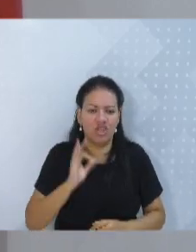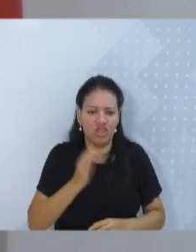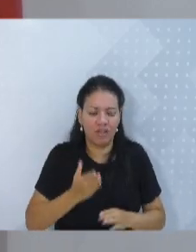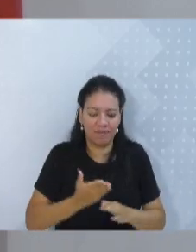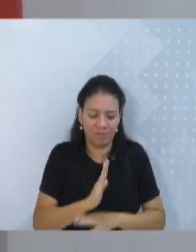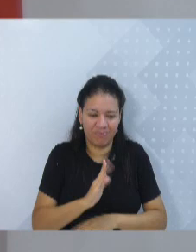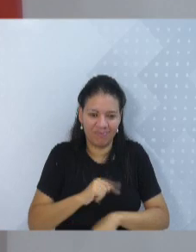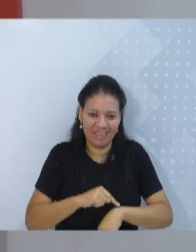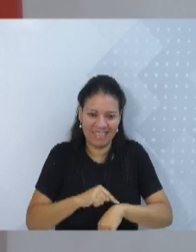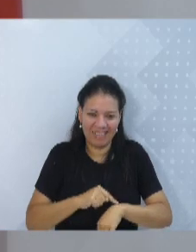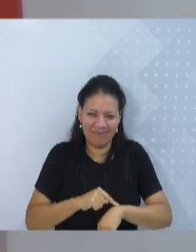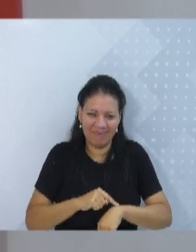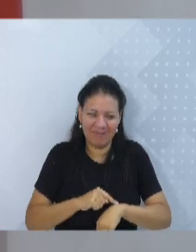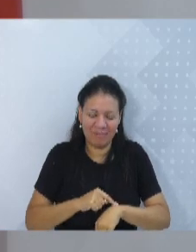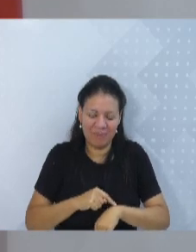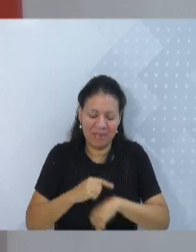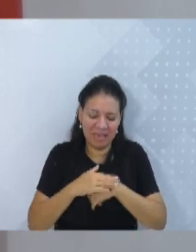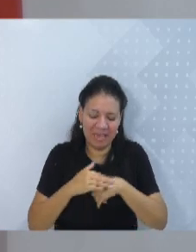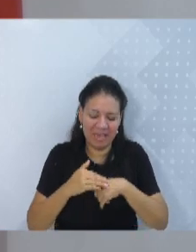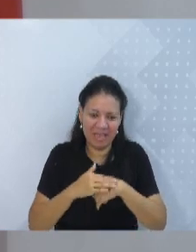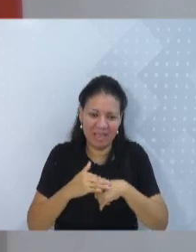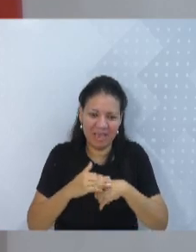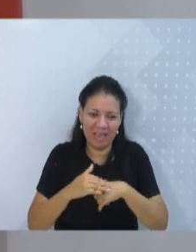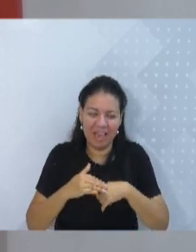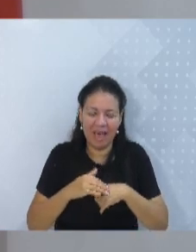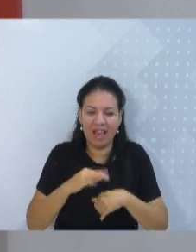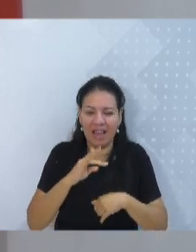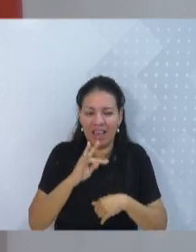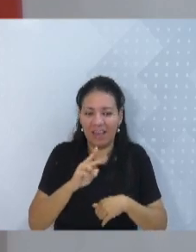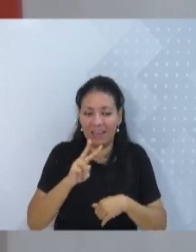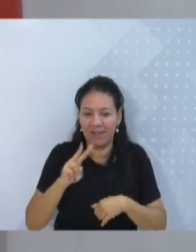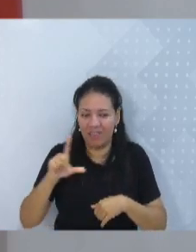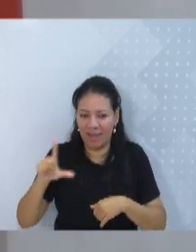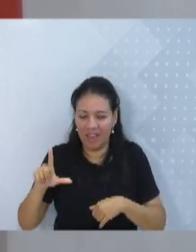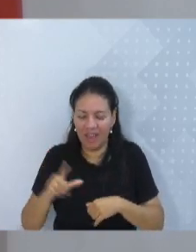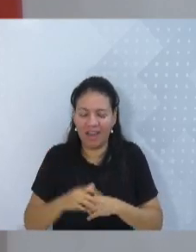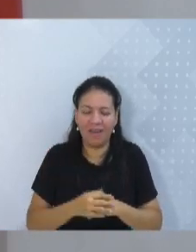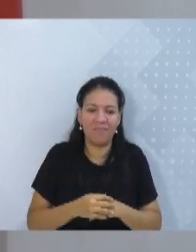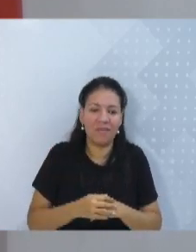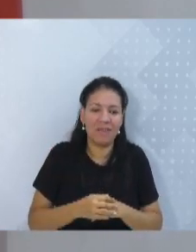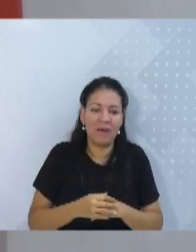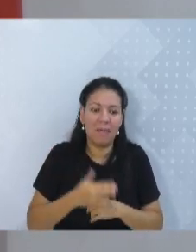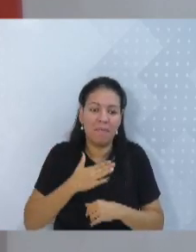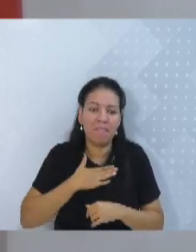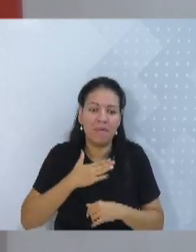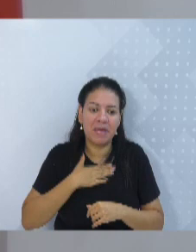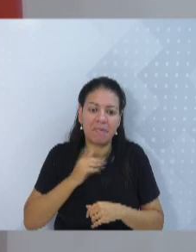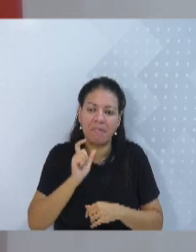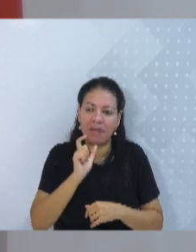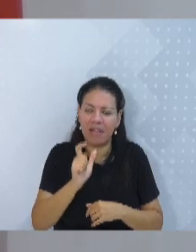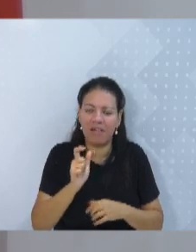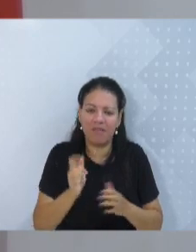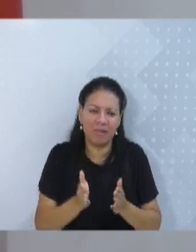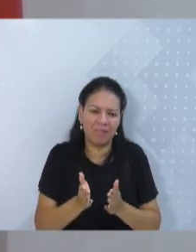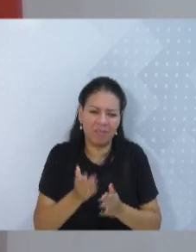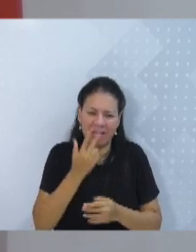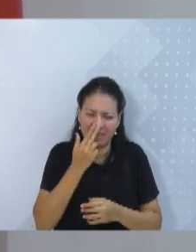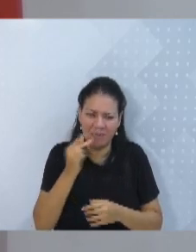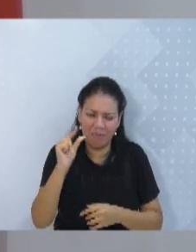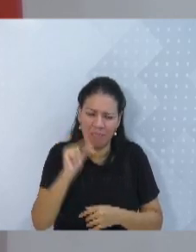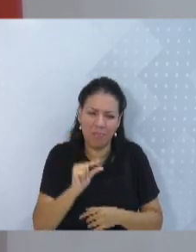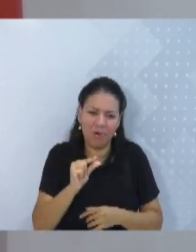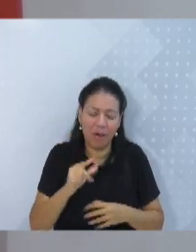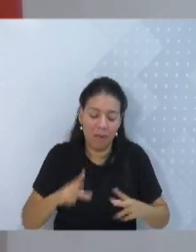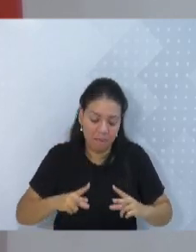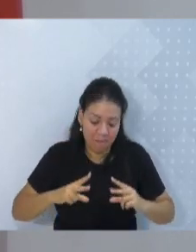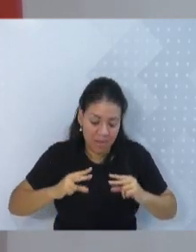tempo mas eu quero pedir com muita gente lesa teve Legislativa porque as minhas palavras são bem pobres ao que tu merece